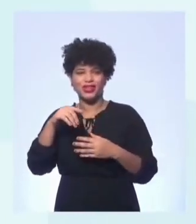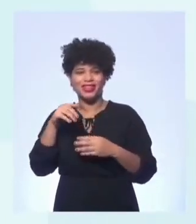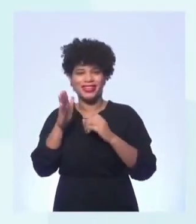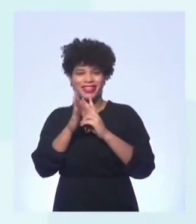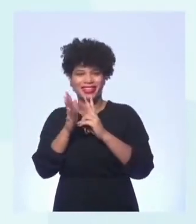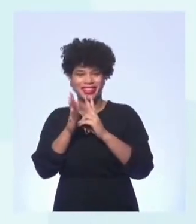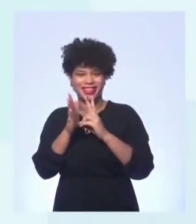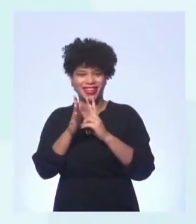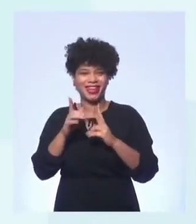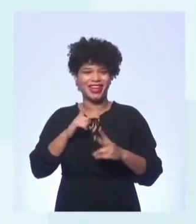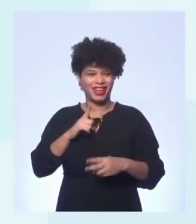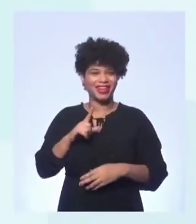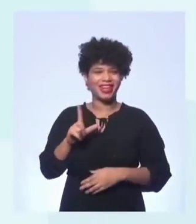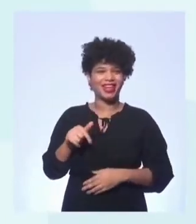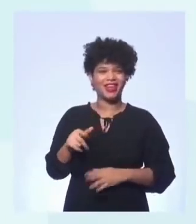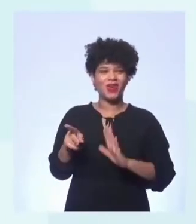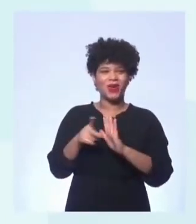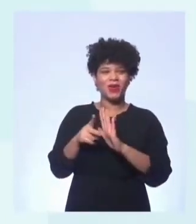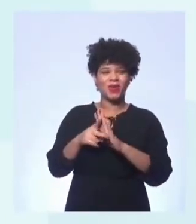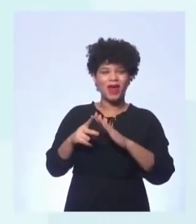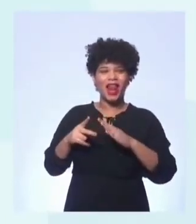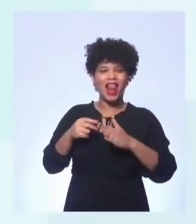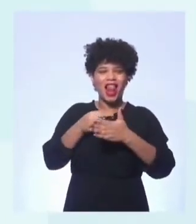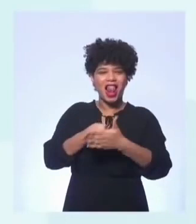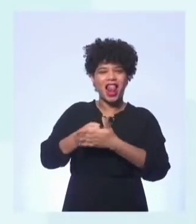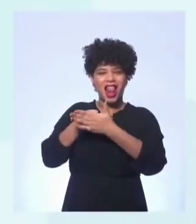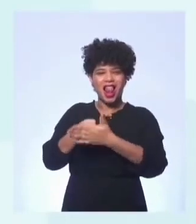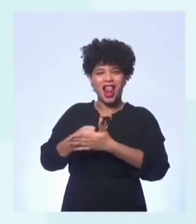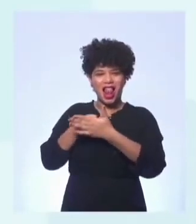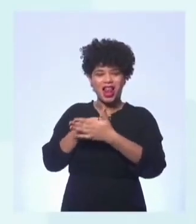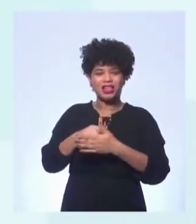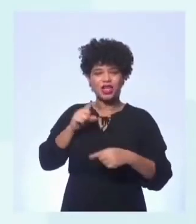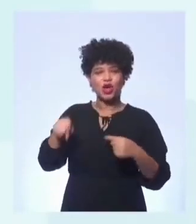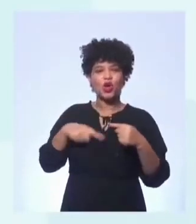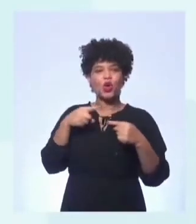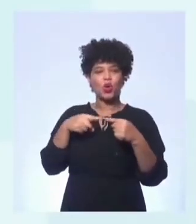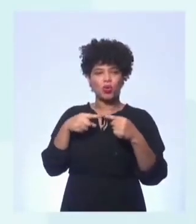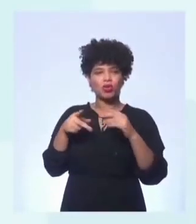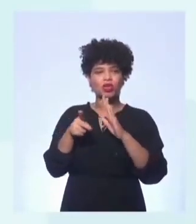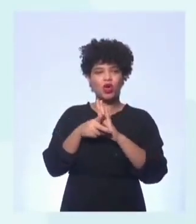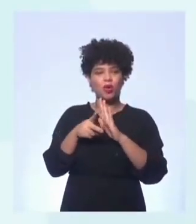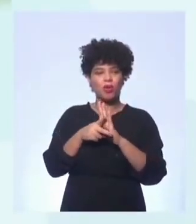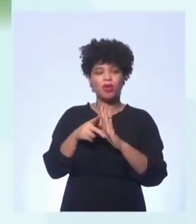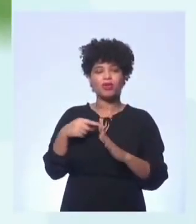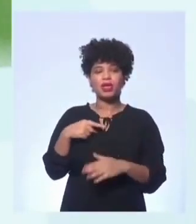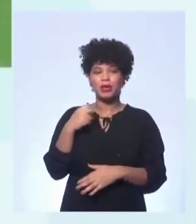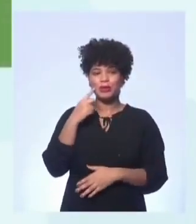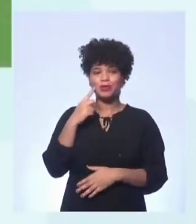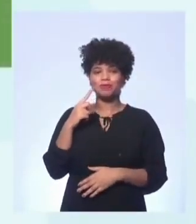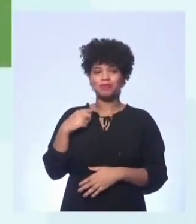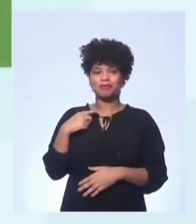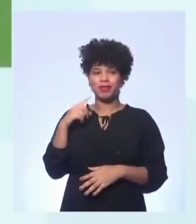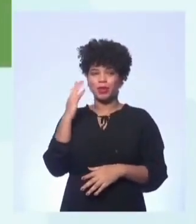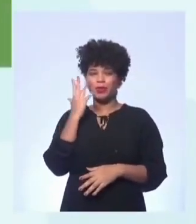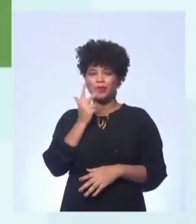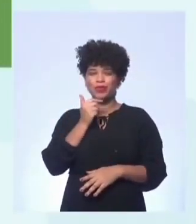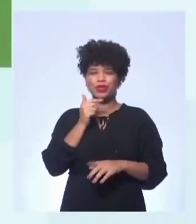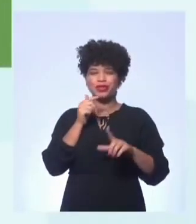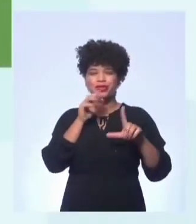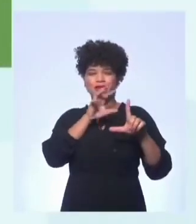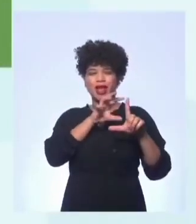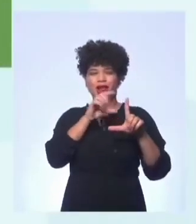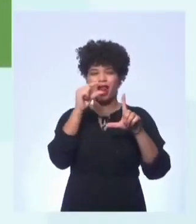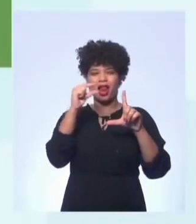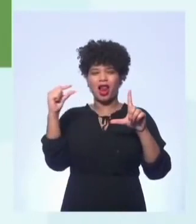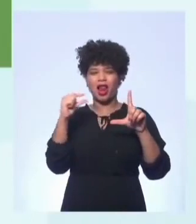de resistência. Os objetivos que estão aí inseridos nesse lindo infográfico